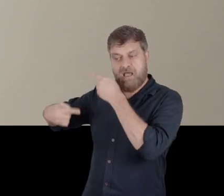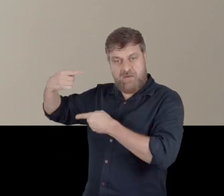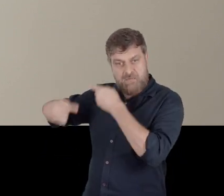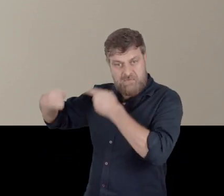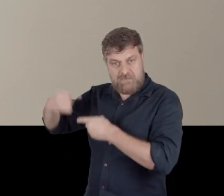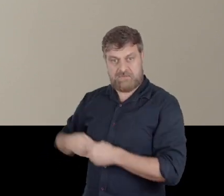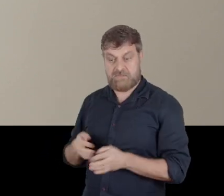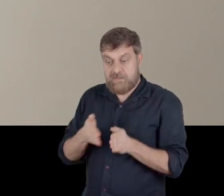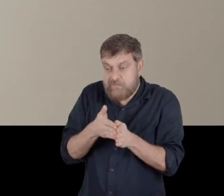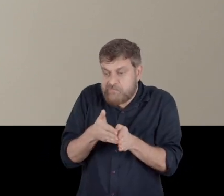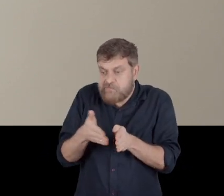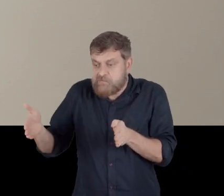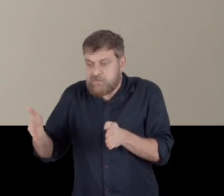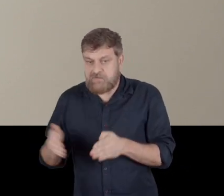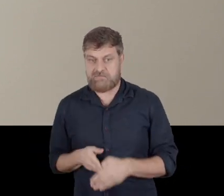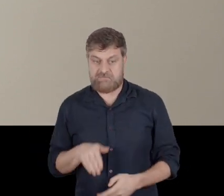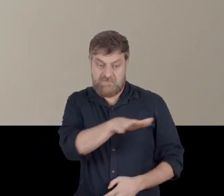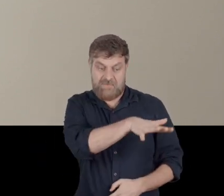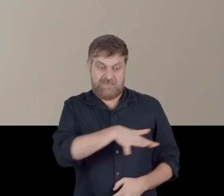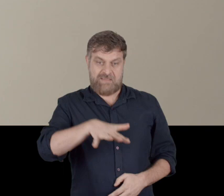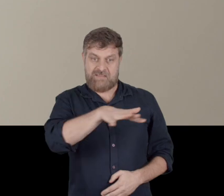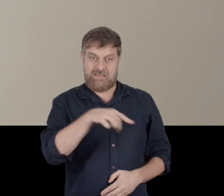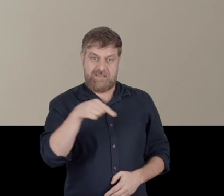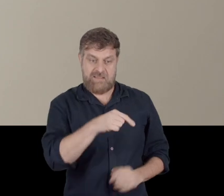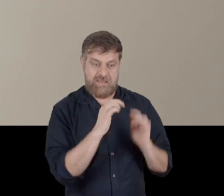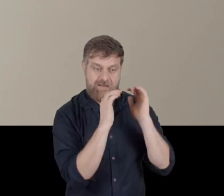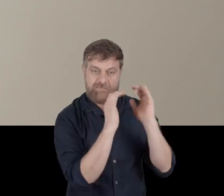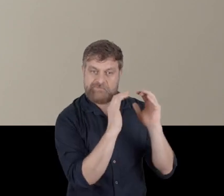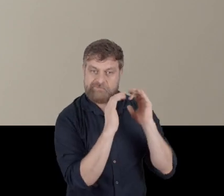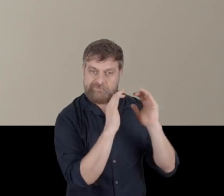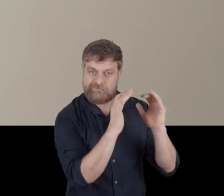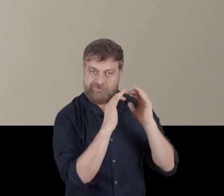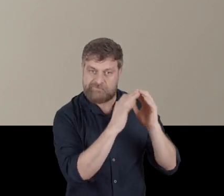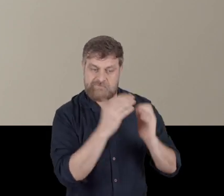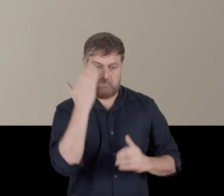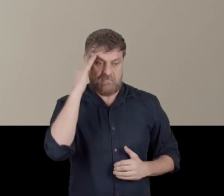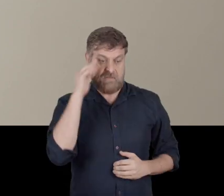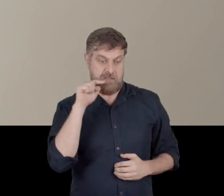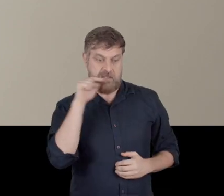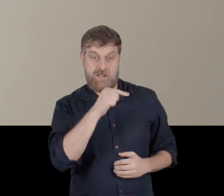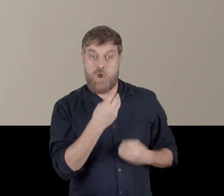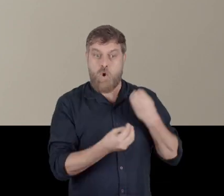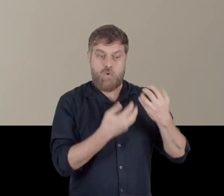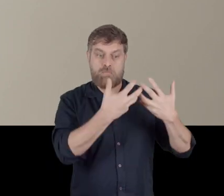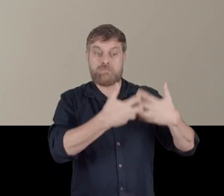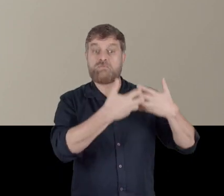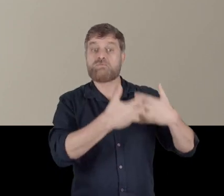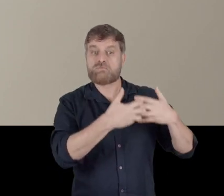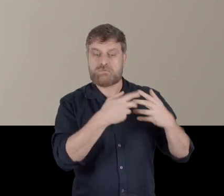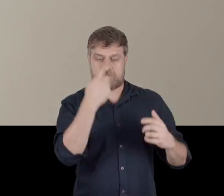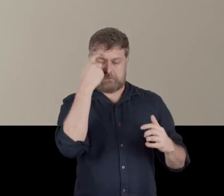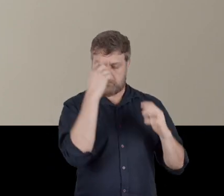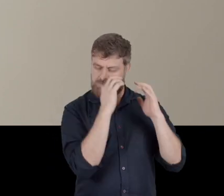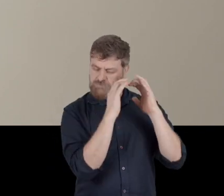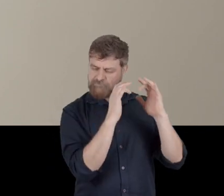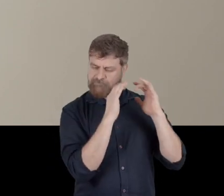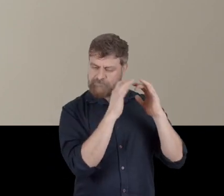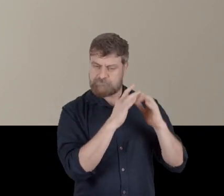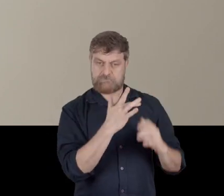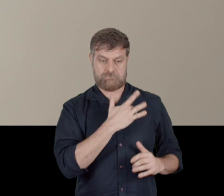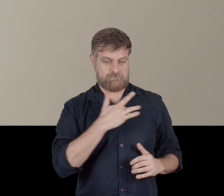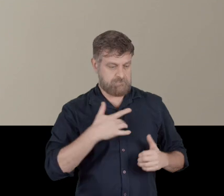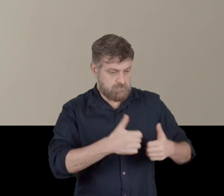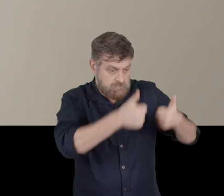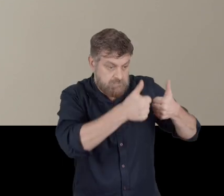político, temporal, e tem a parte neurológica, vai compreender o indivíduo através do cérebro dele,